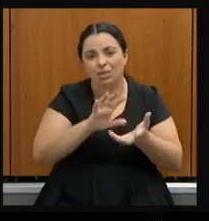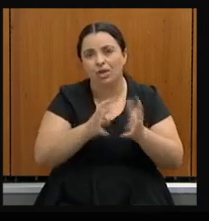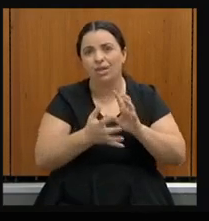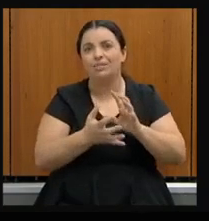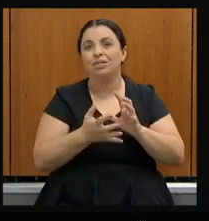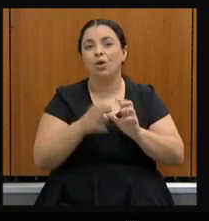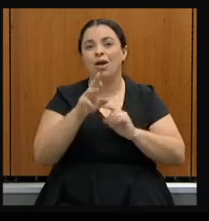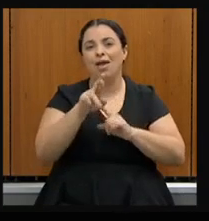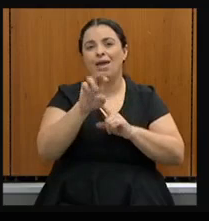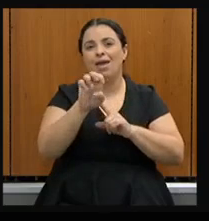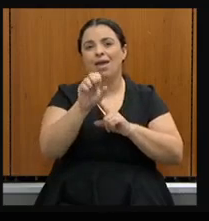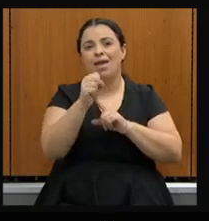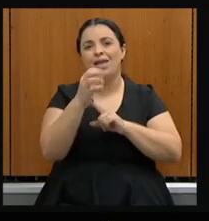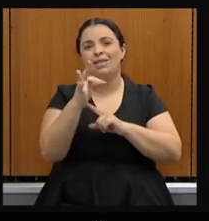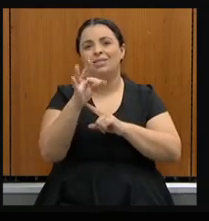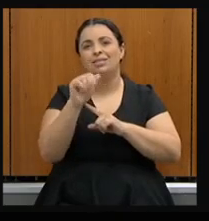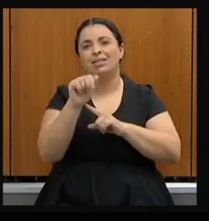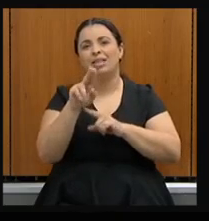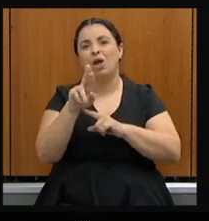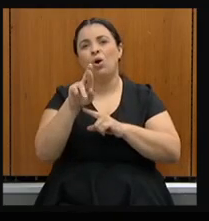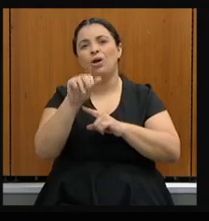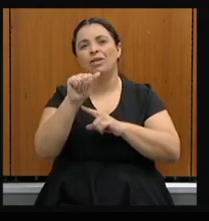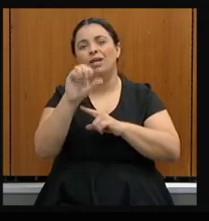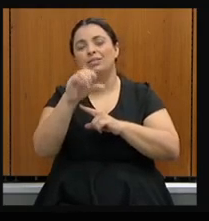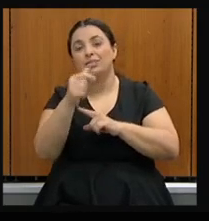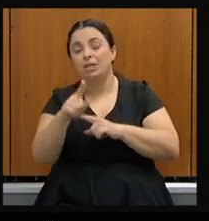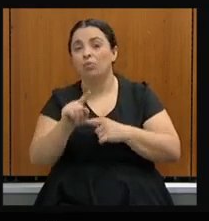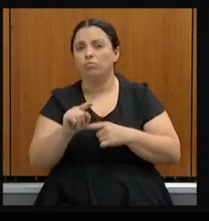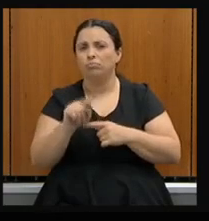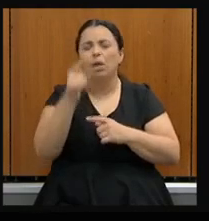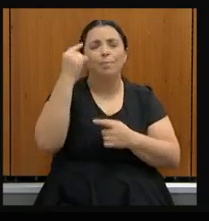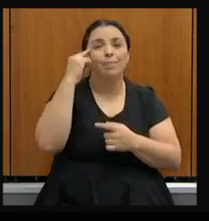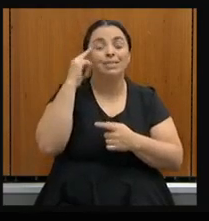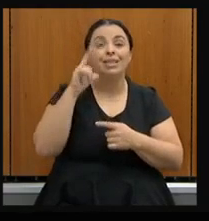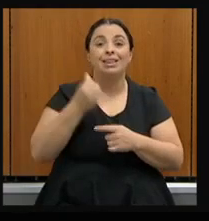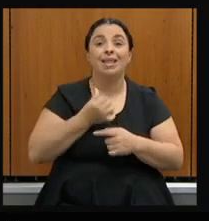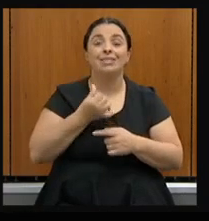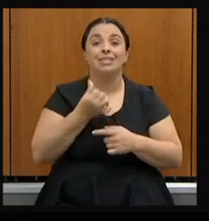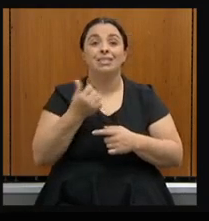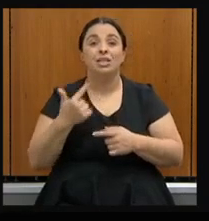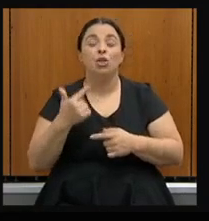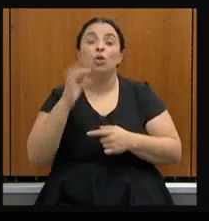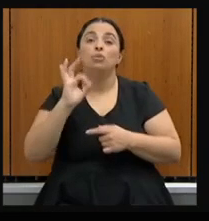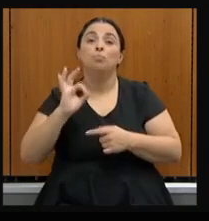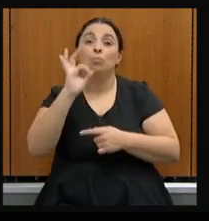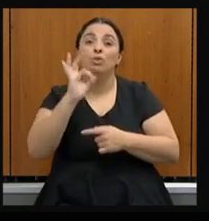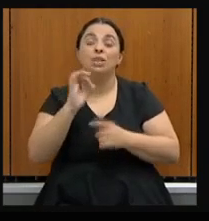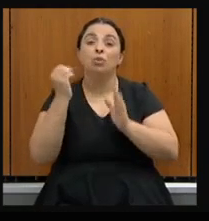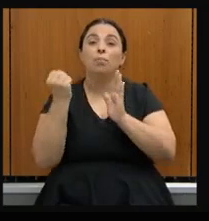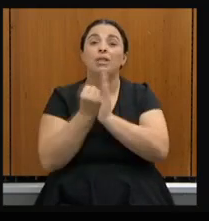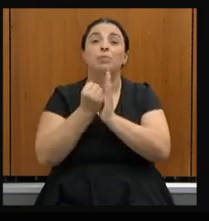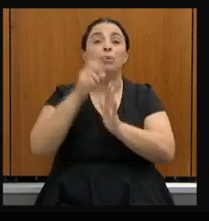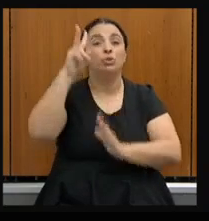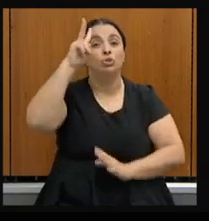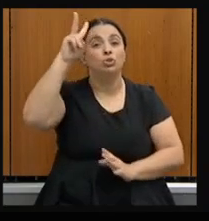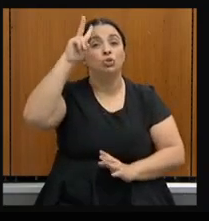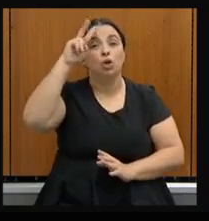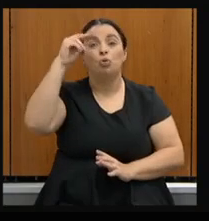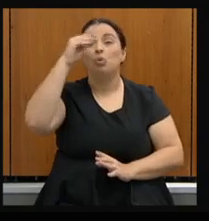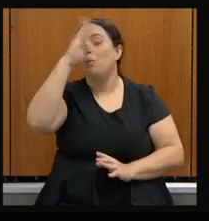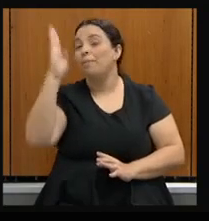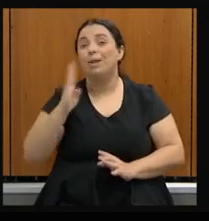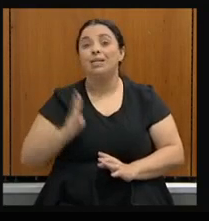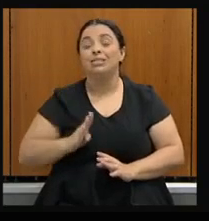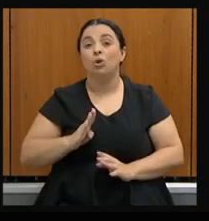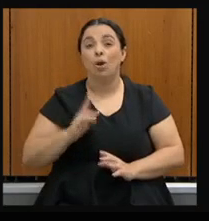pensem que nós temos 62% do patrimônio histórico do Brasil está em Minas Gerais, 62%, não